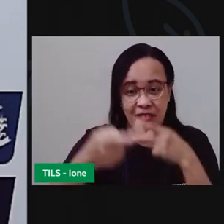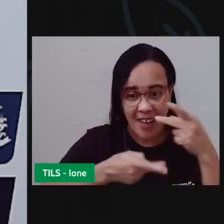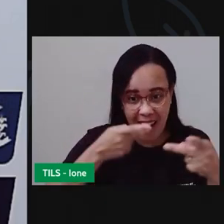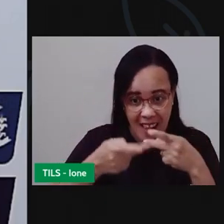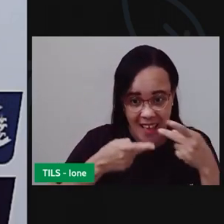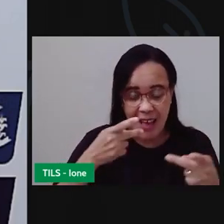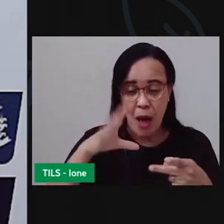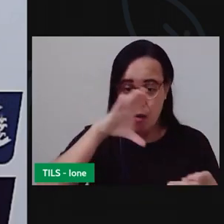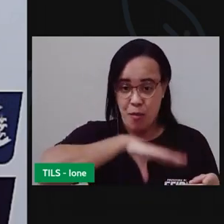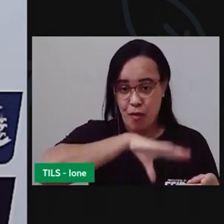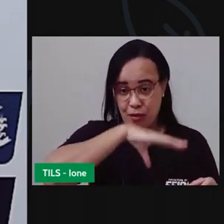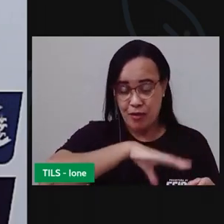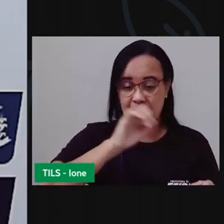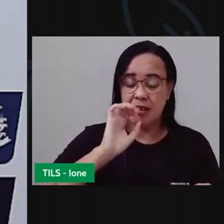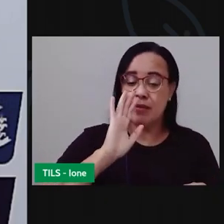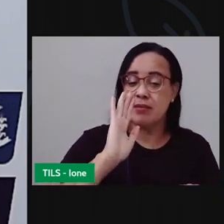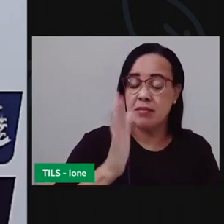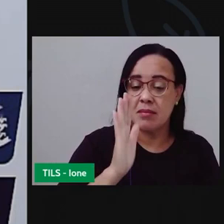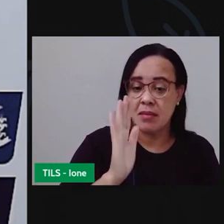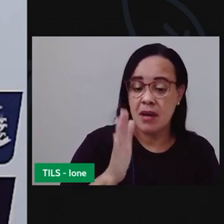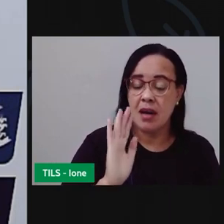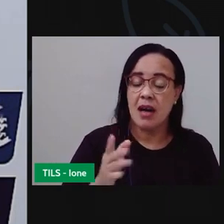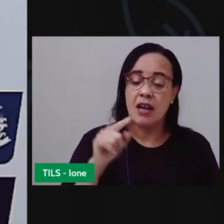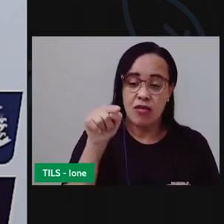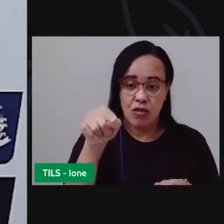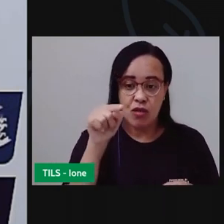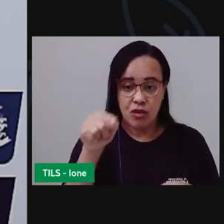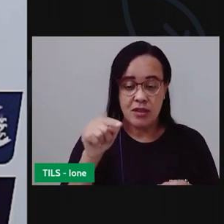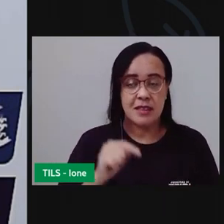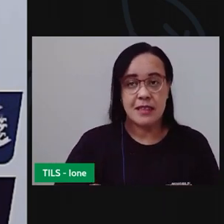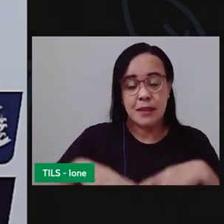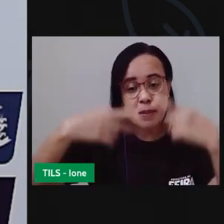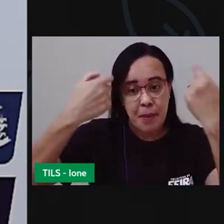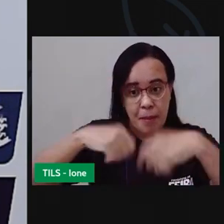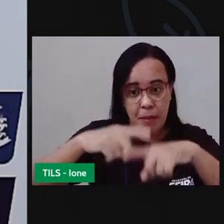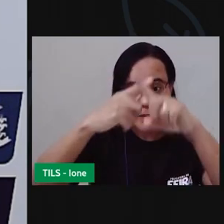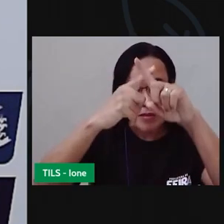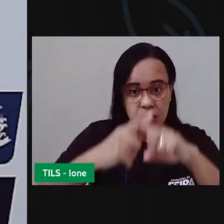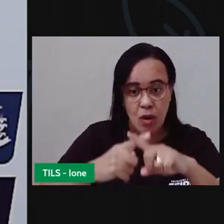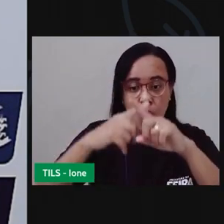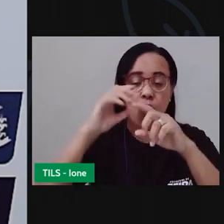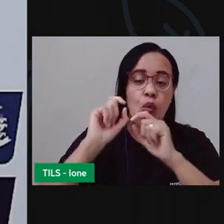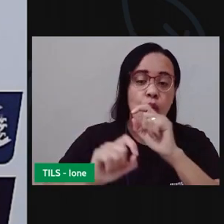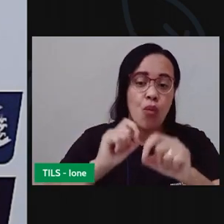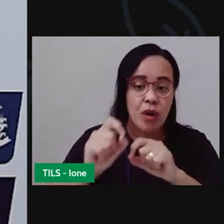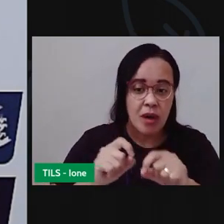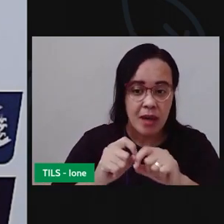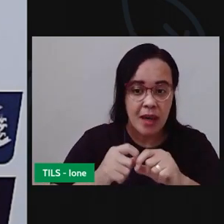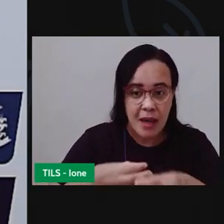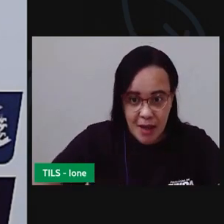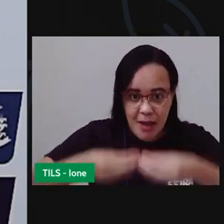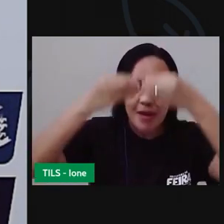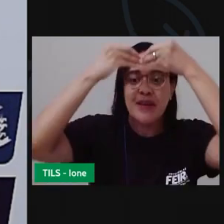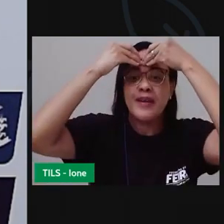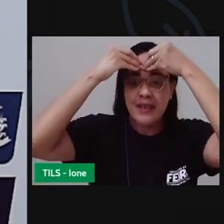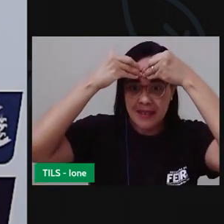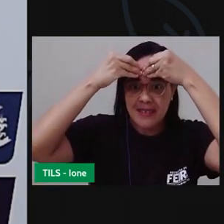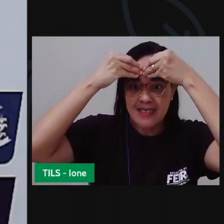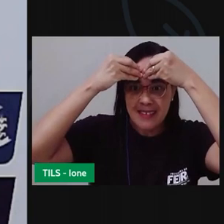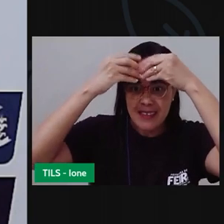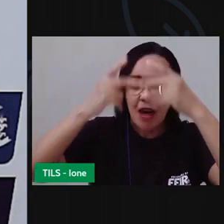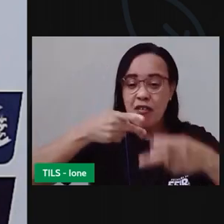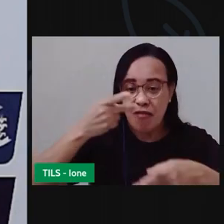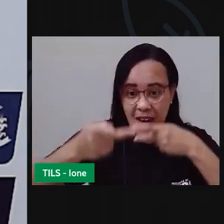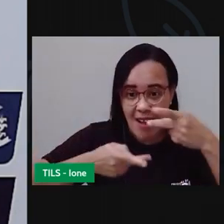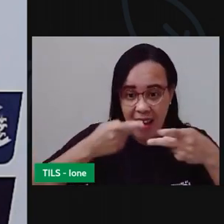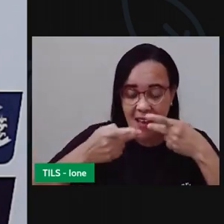letra e você ficou komizar fio de memorizar desses trabalhos e recitar e mostrar para gente que